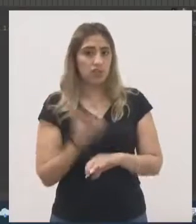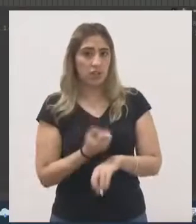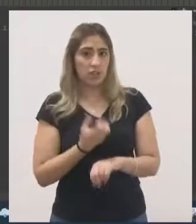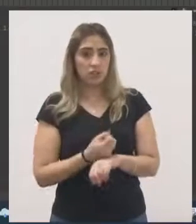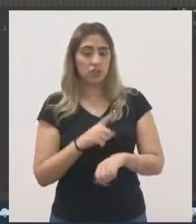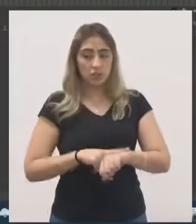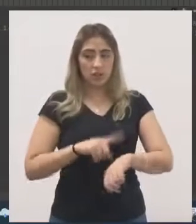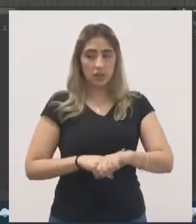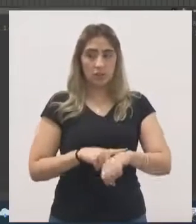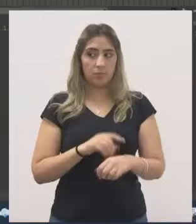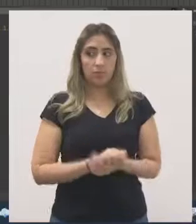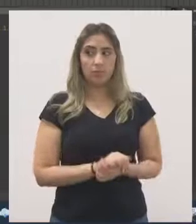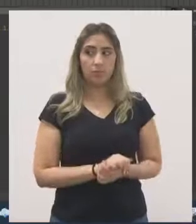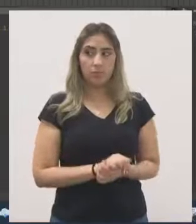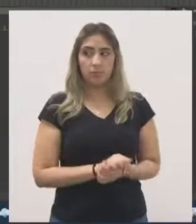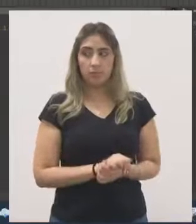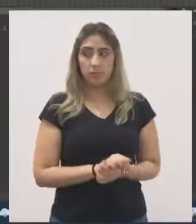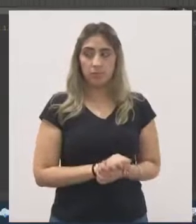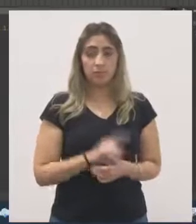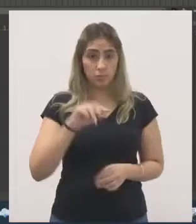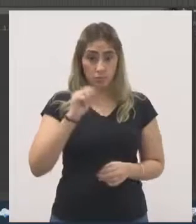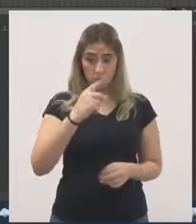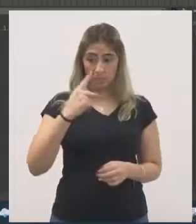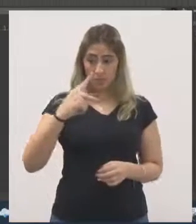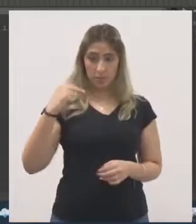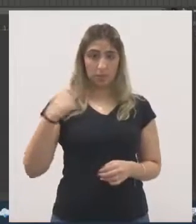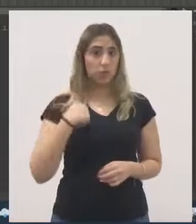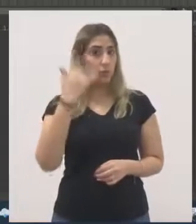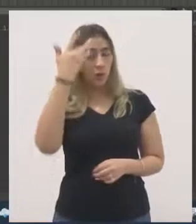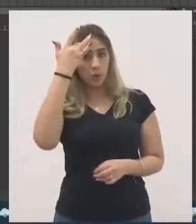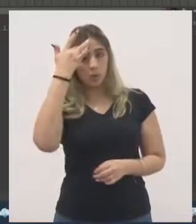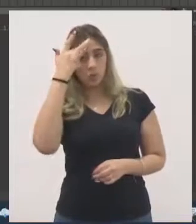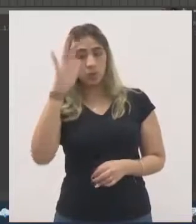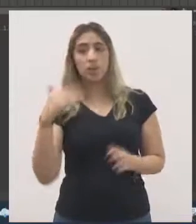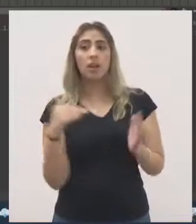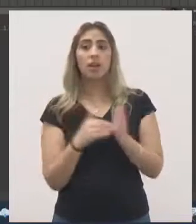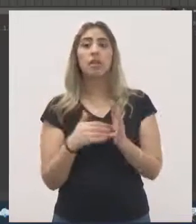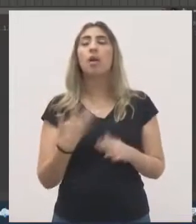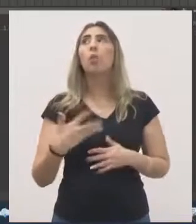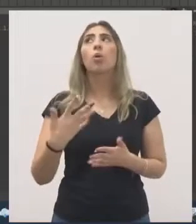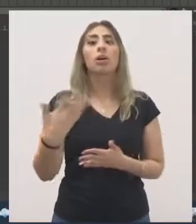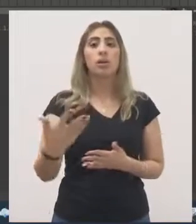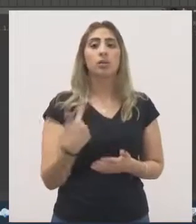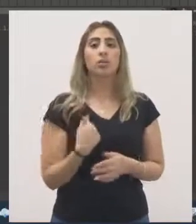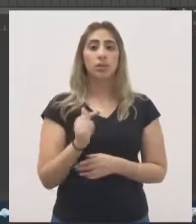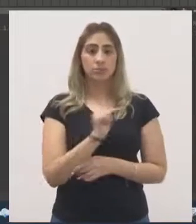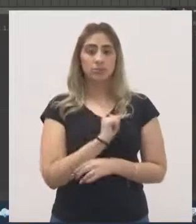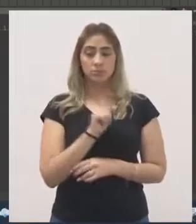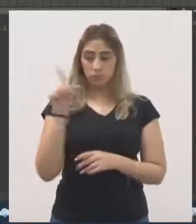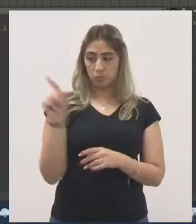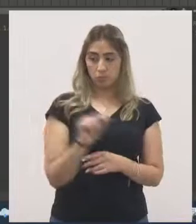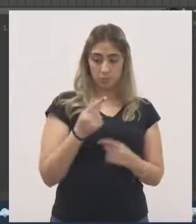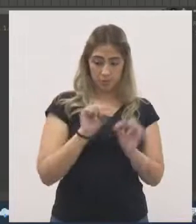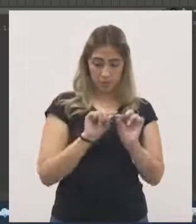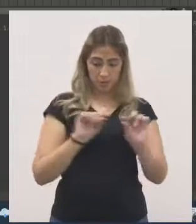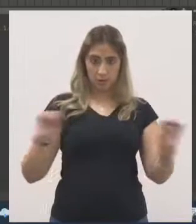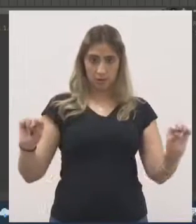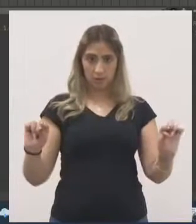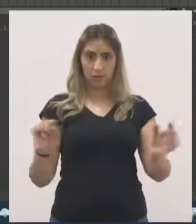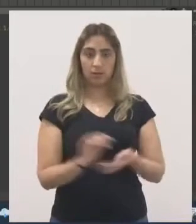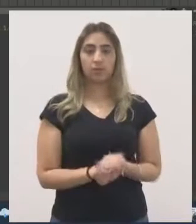tempo. Olha, no aplicativo eu não sei até quanto vai, ó, mas se a gente diminuir a barra, aqui a gente tem, acho que